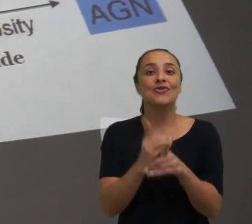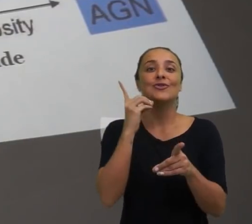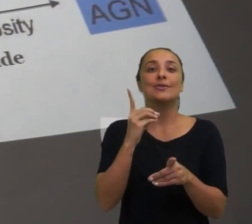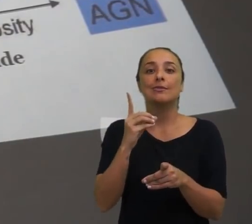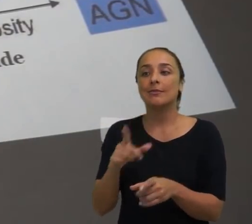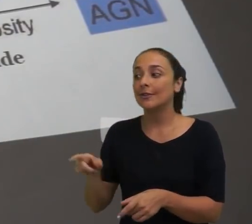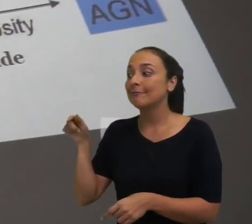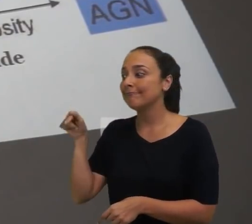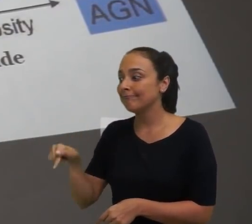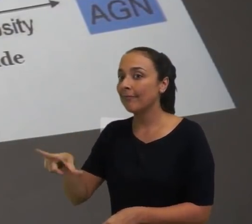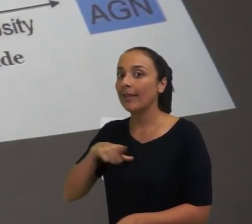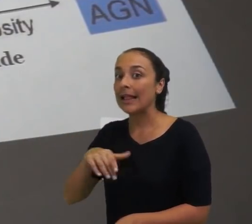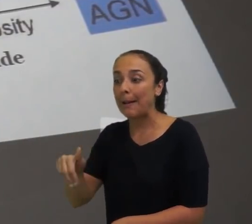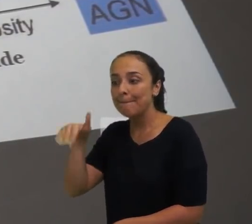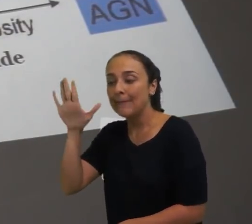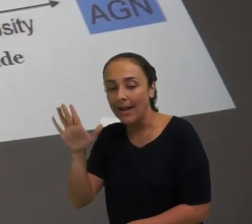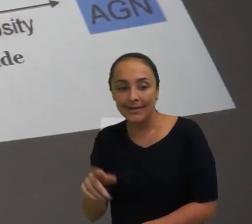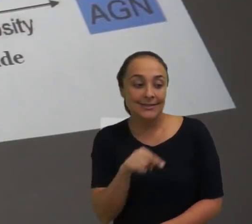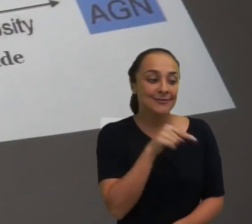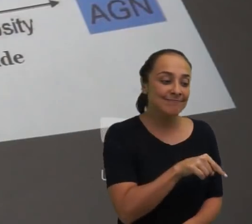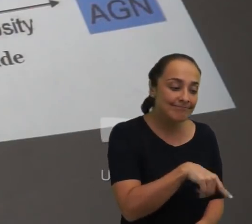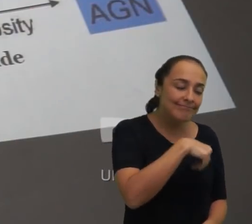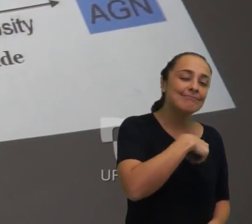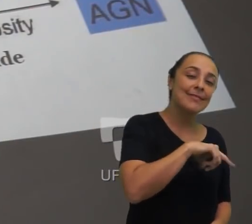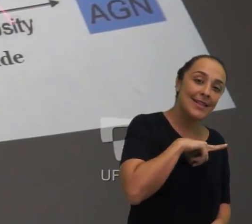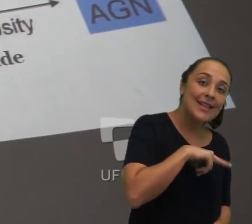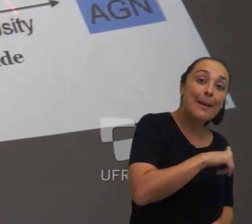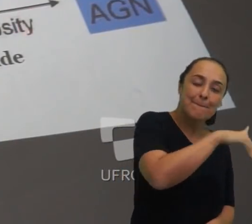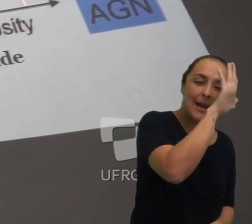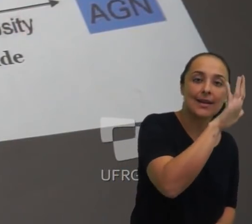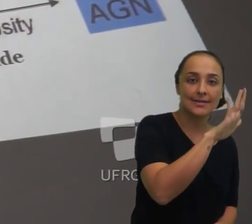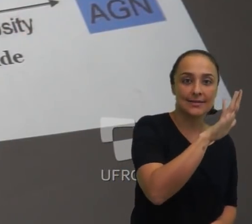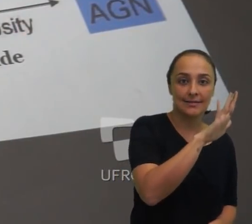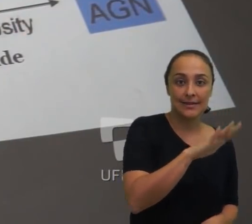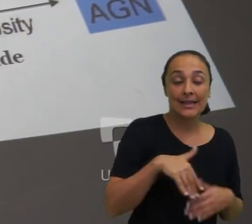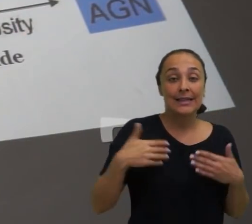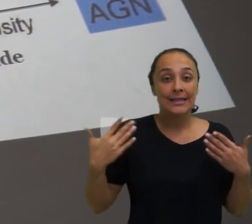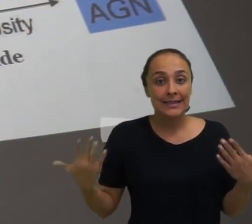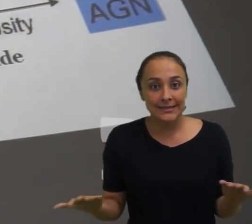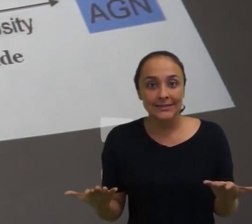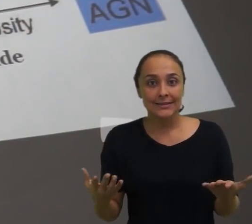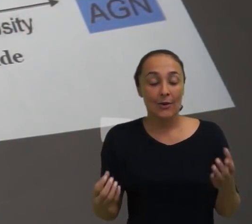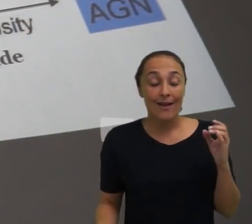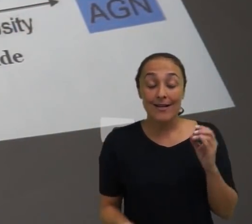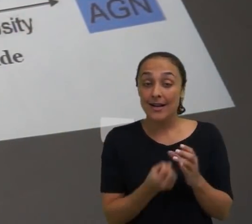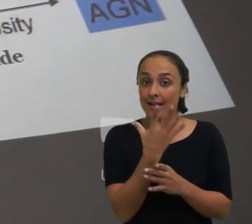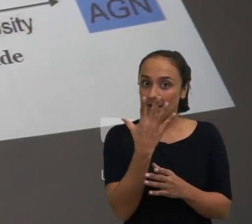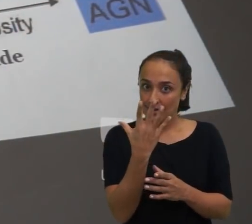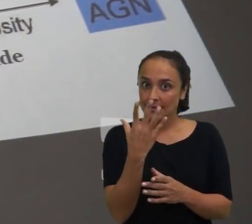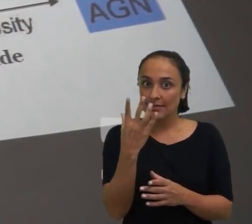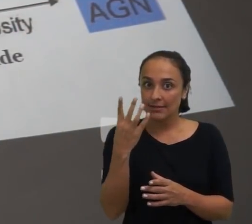o número de galáxias pouco massivas. E aí aqui, essas galáxias mais massivas, o